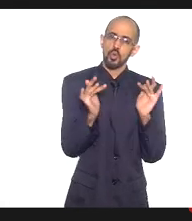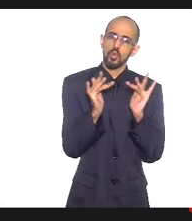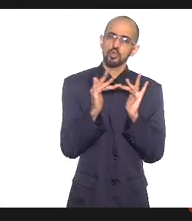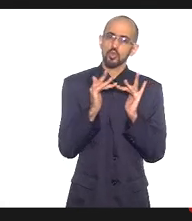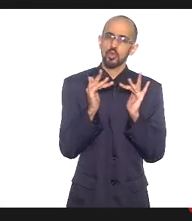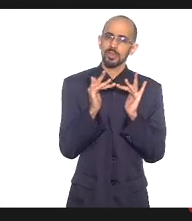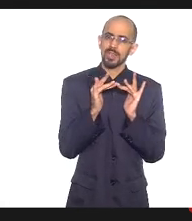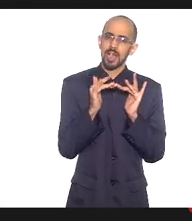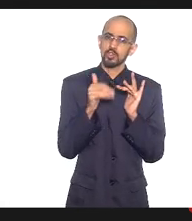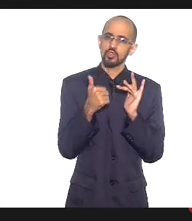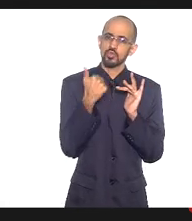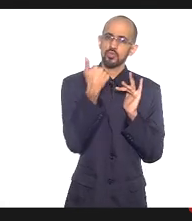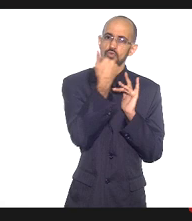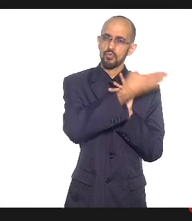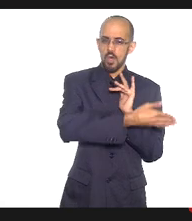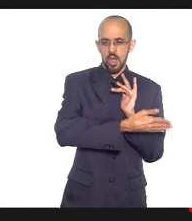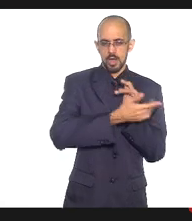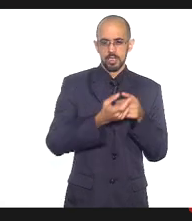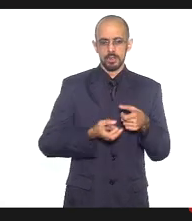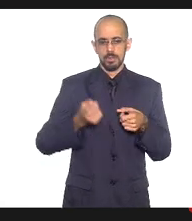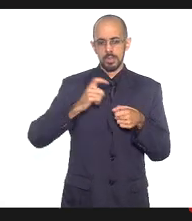externos, exógenos à parceria em si.